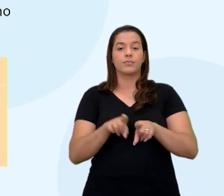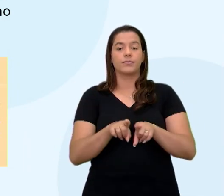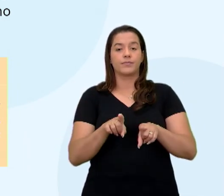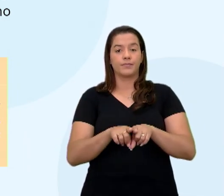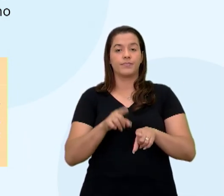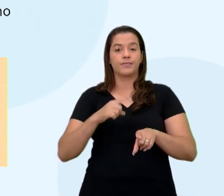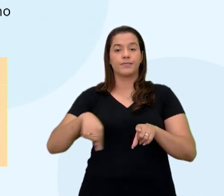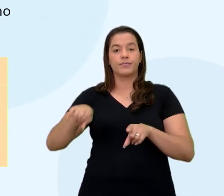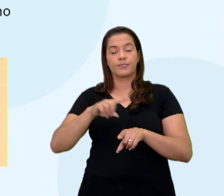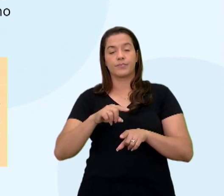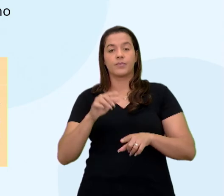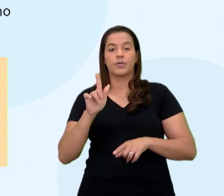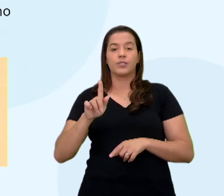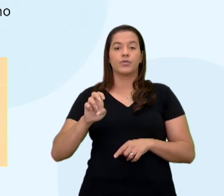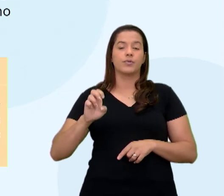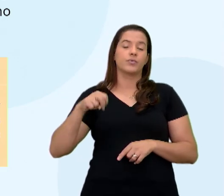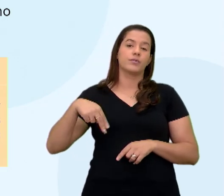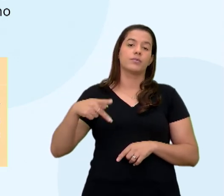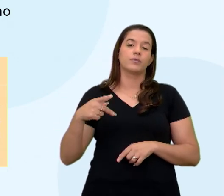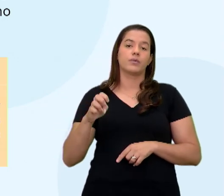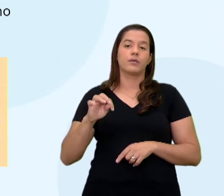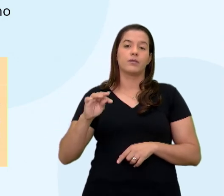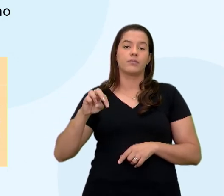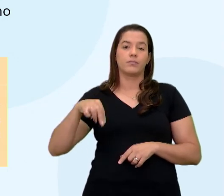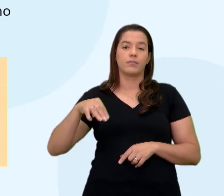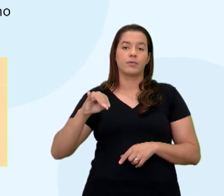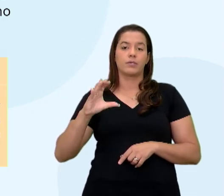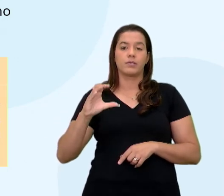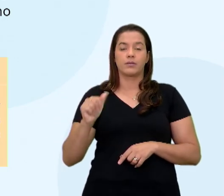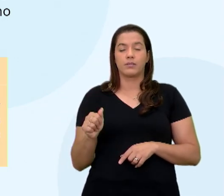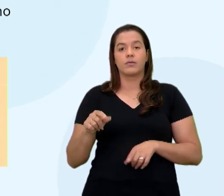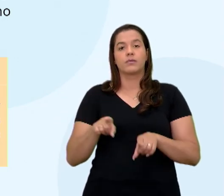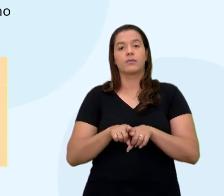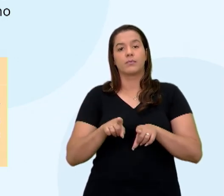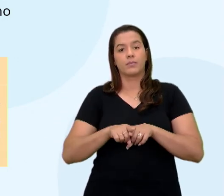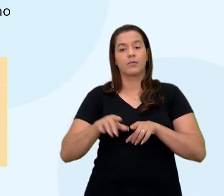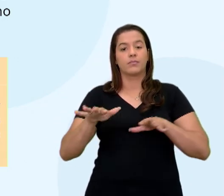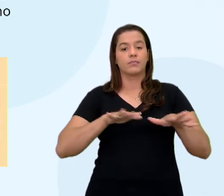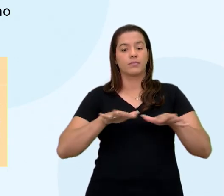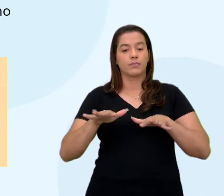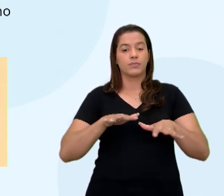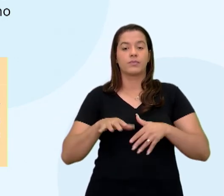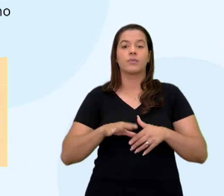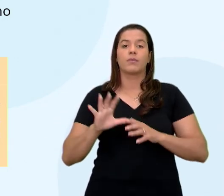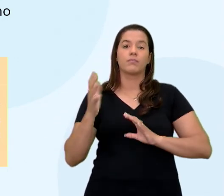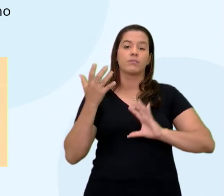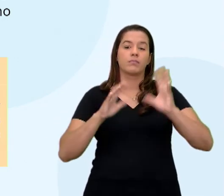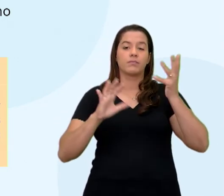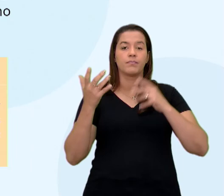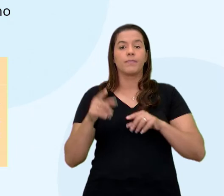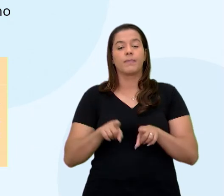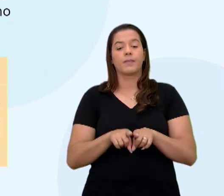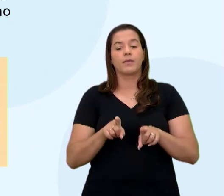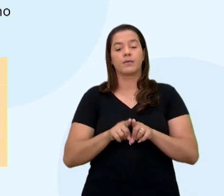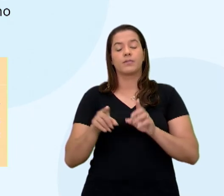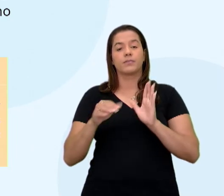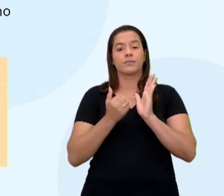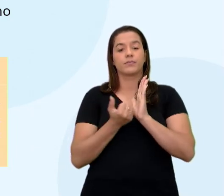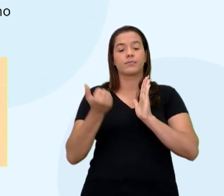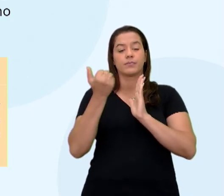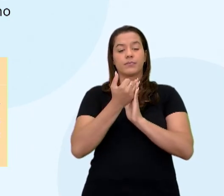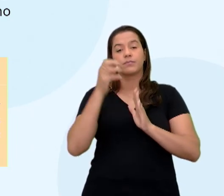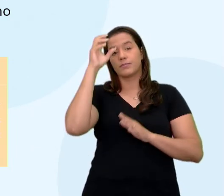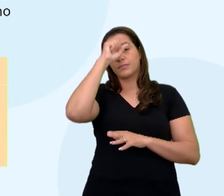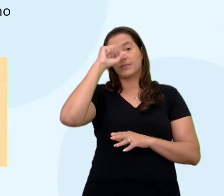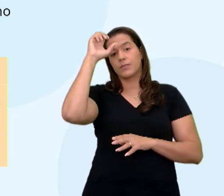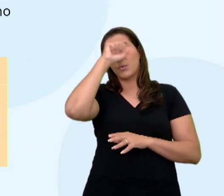energia geotérmica relacionada com a questão dos movimentos sísmicos. E aí, né, tem o Saiba Mais, né, dizendo aí o